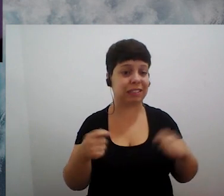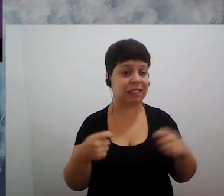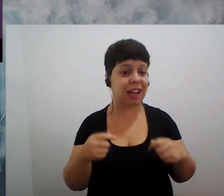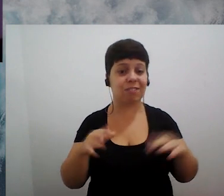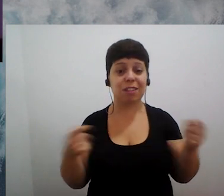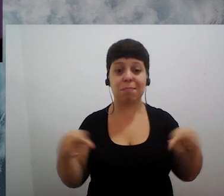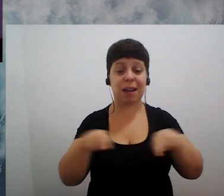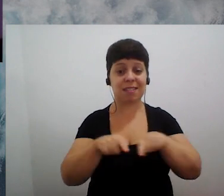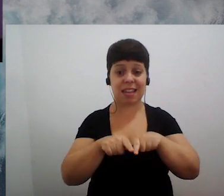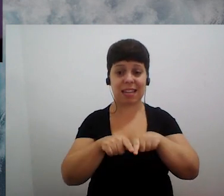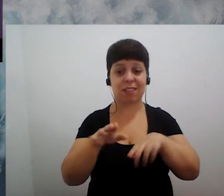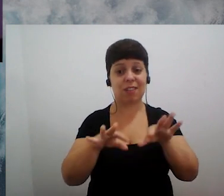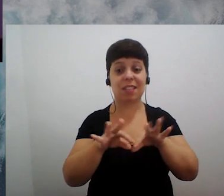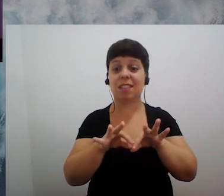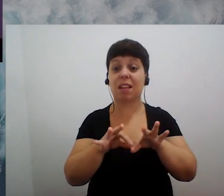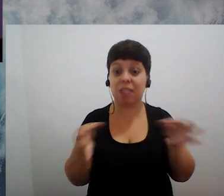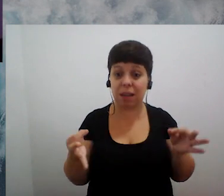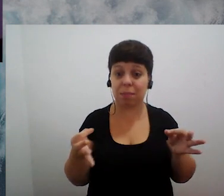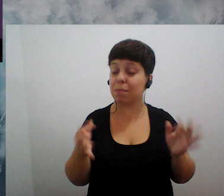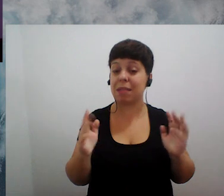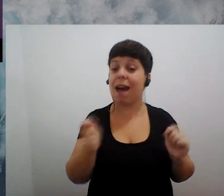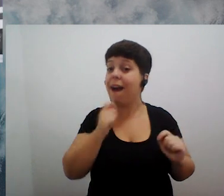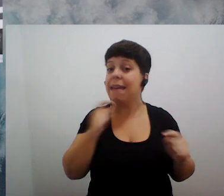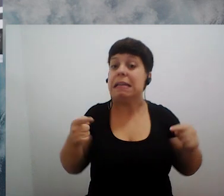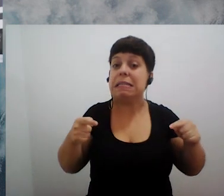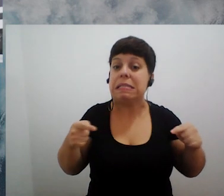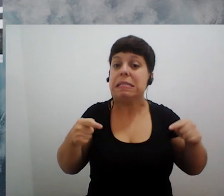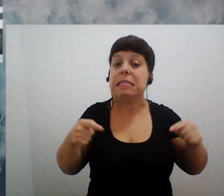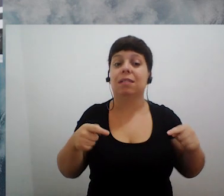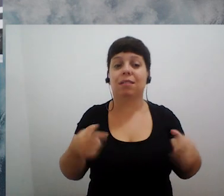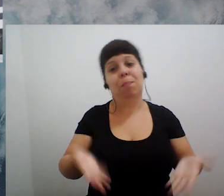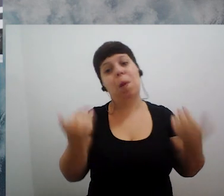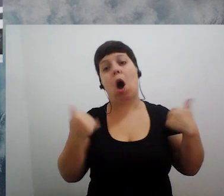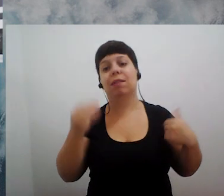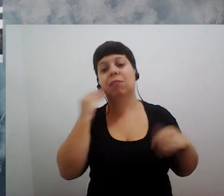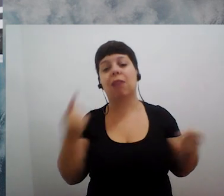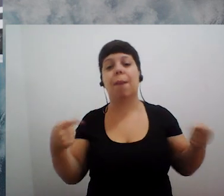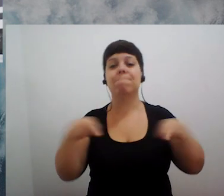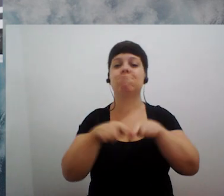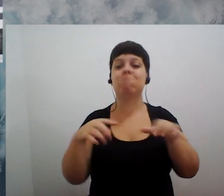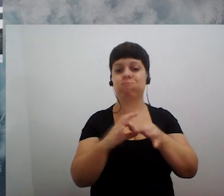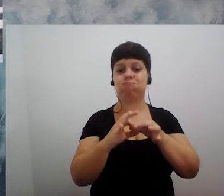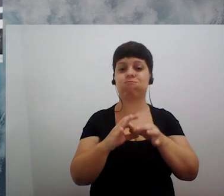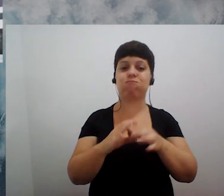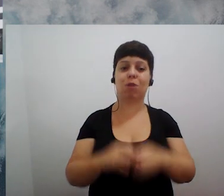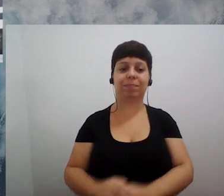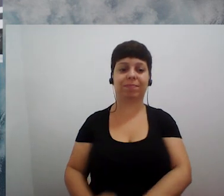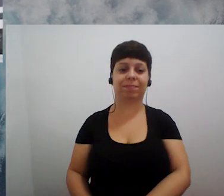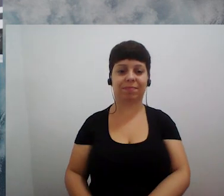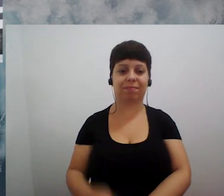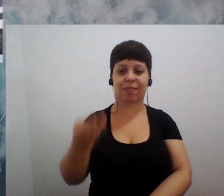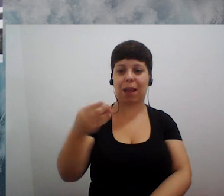simples parcerias que não estão acontecendo ainda, como a Clara colocou. E é isso que a gente tem que fazer, bora se integrar, né?